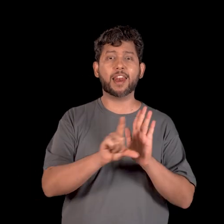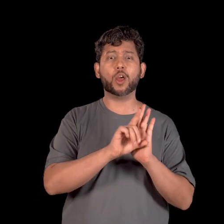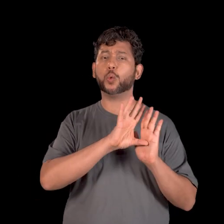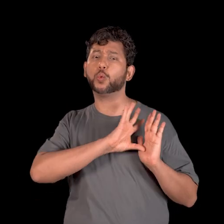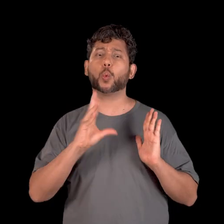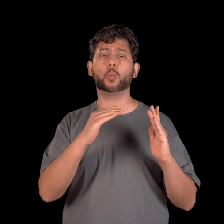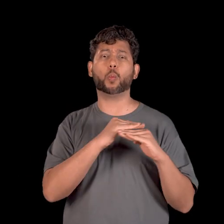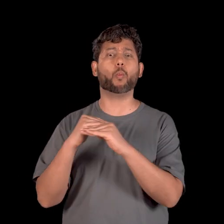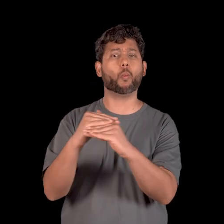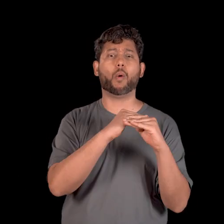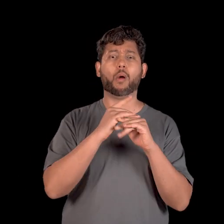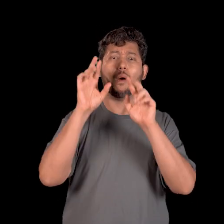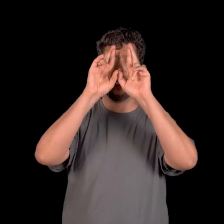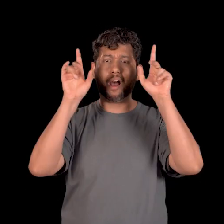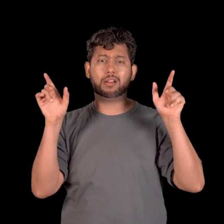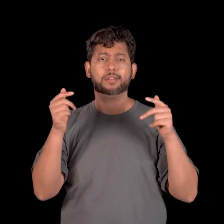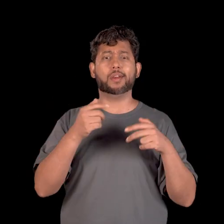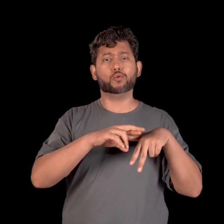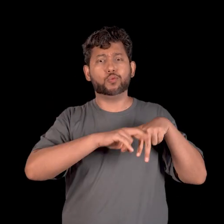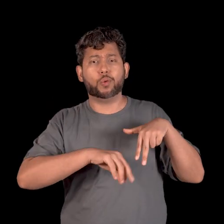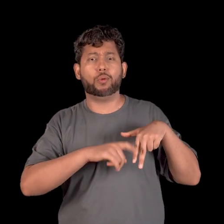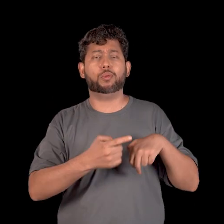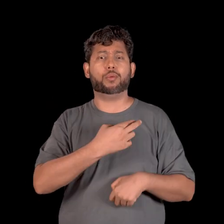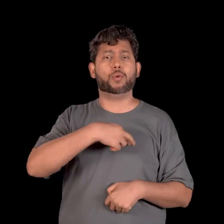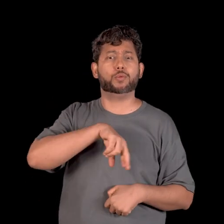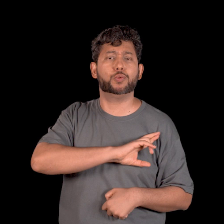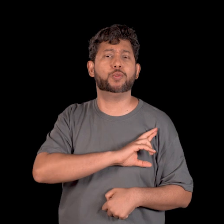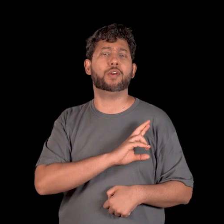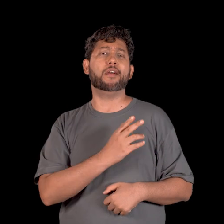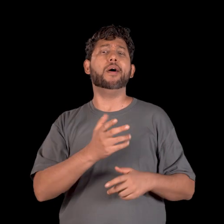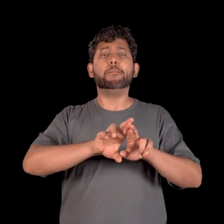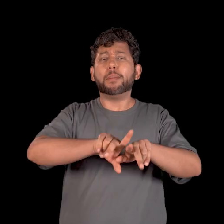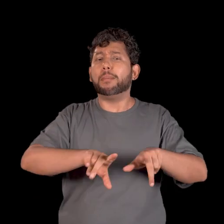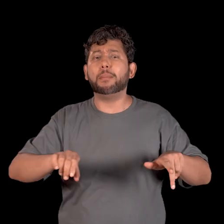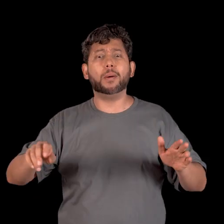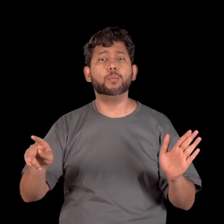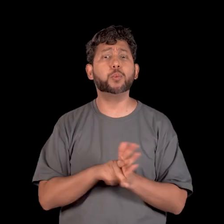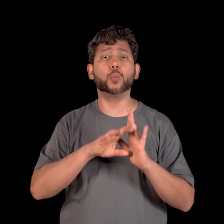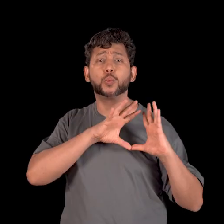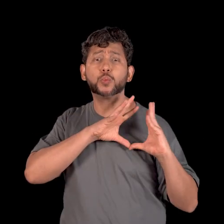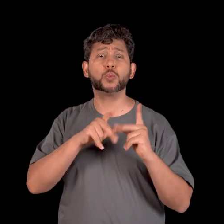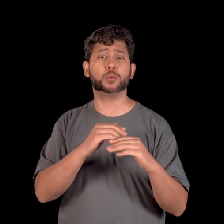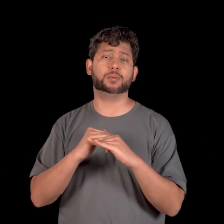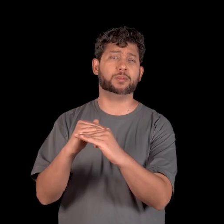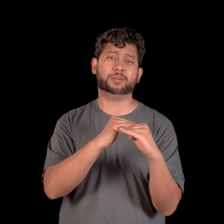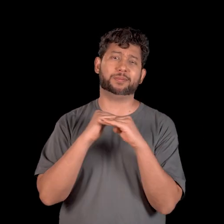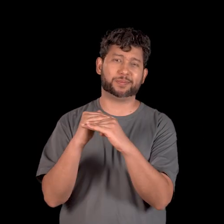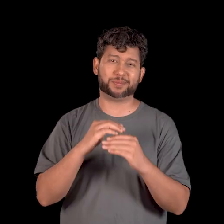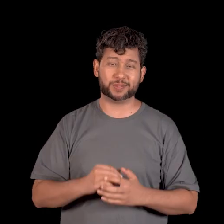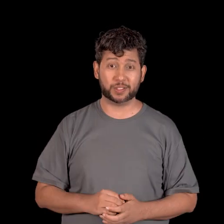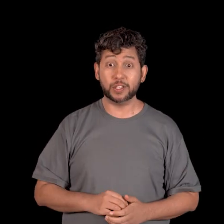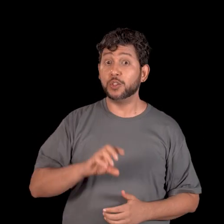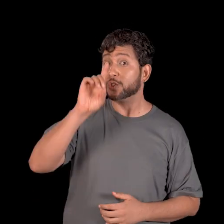Direito à igualdade perante a lei, sem distinção de raça, gênero, religião, orientação sexual ou qualquer outra